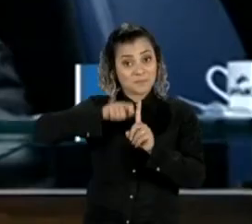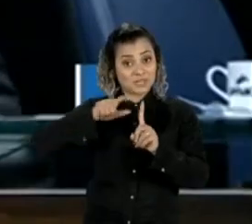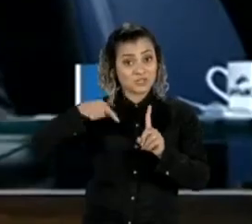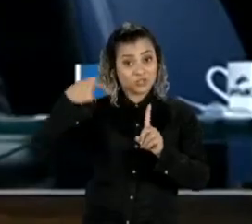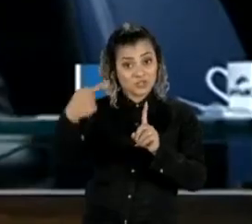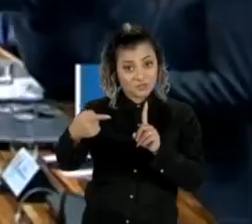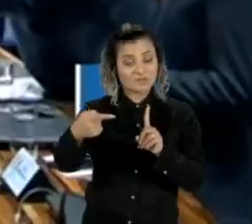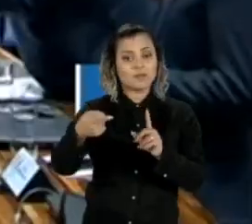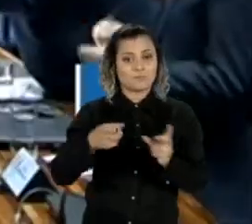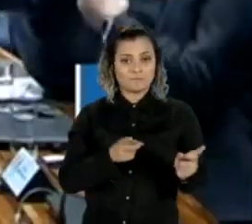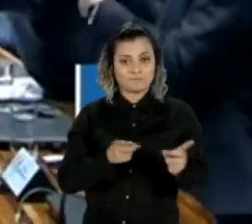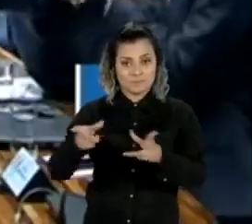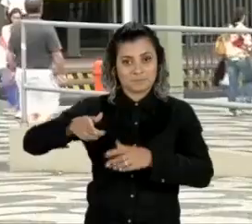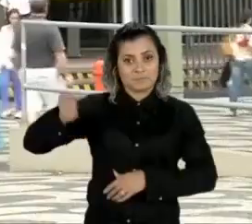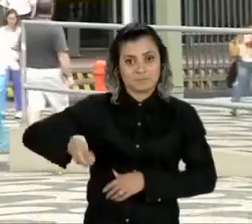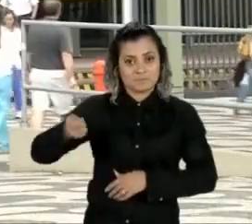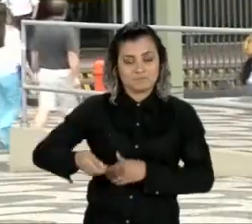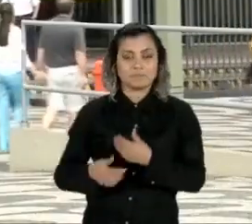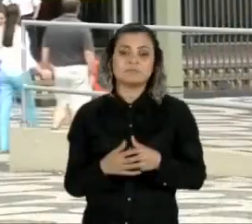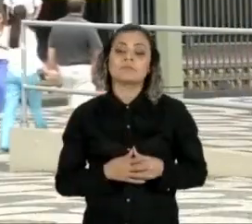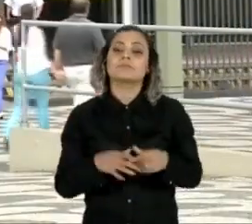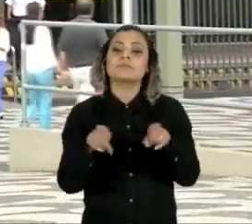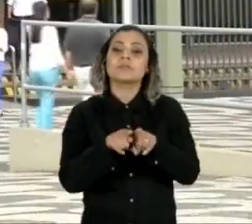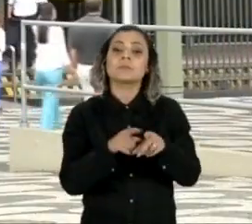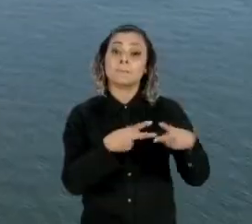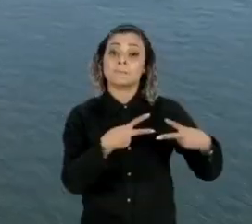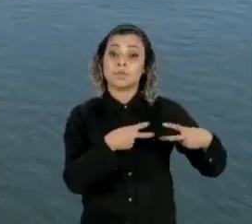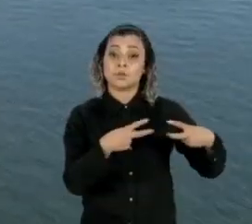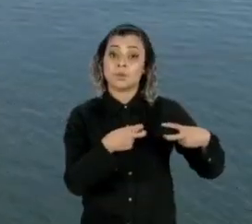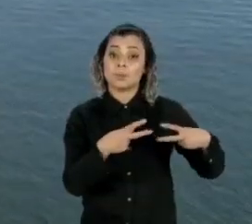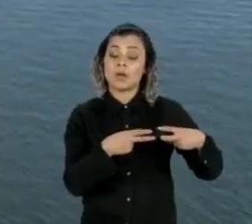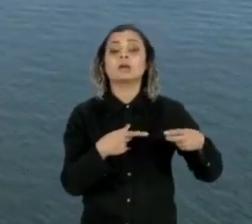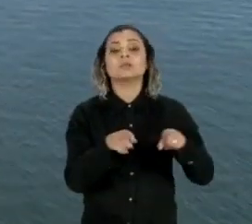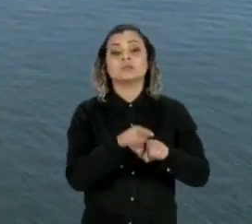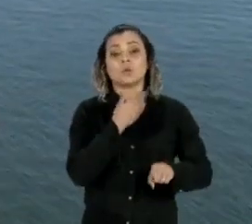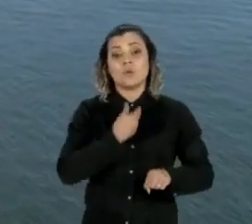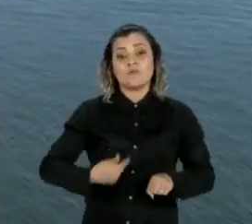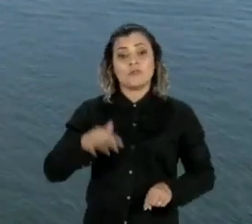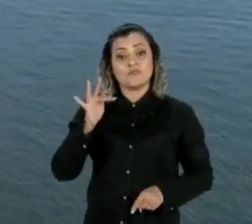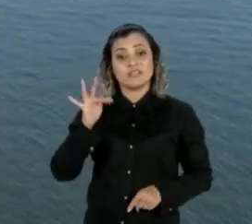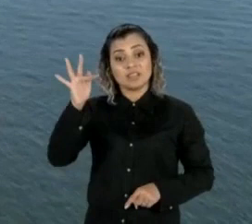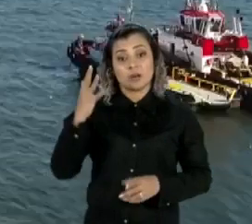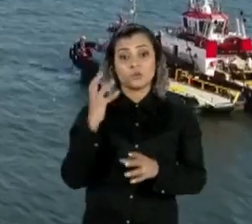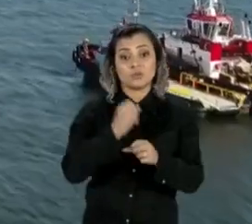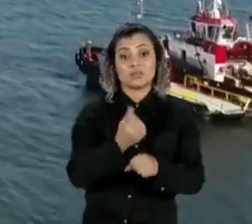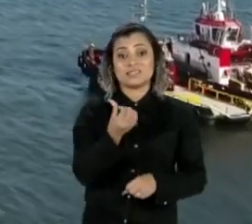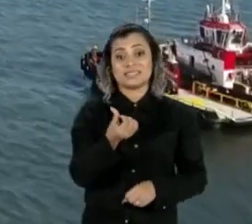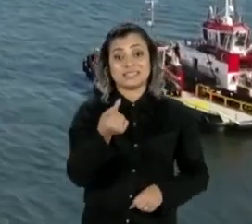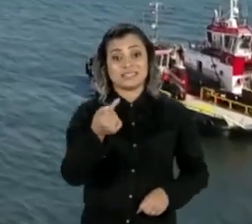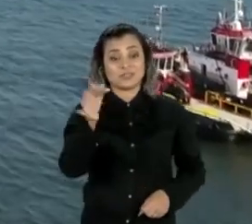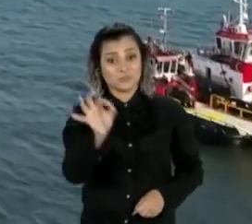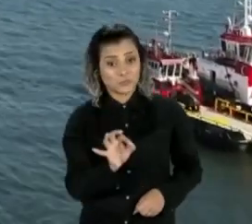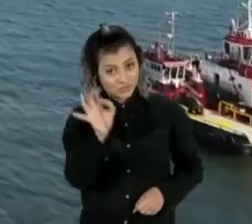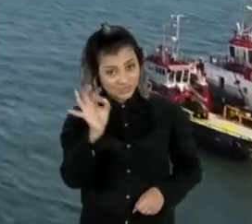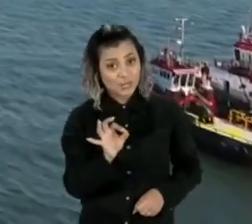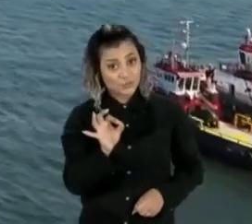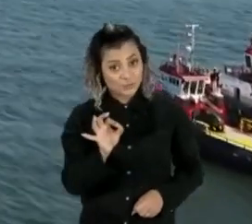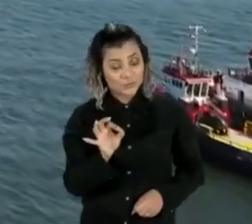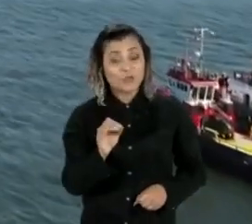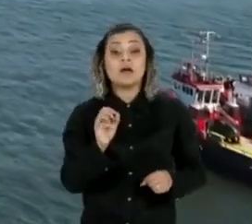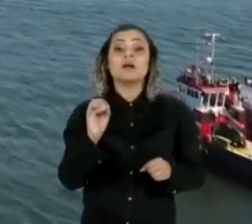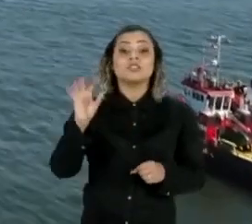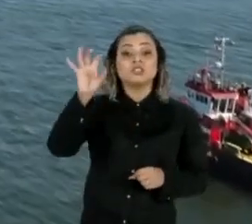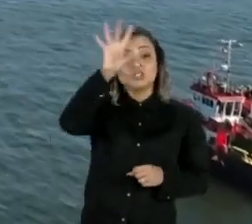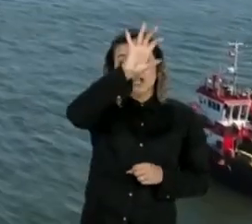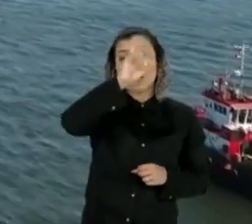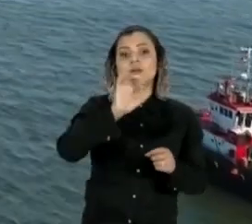foram aprovadas por unanimidade. Retirada a parte da Petrobras, o governo federal ficará com 67% do restante. Os estados e o